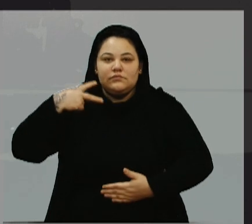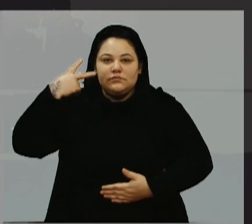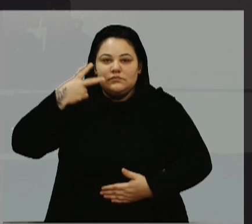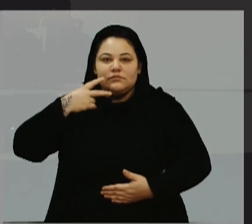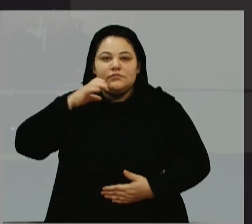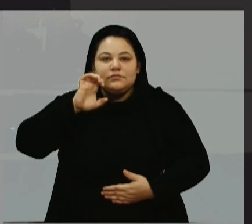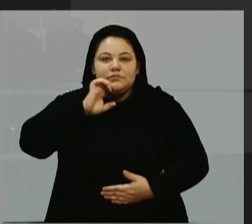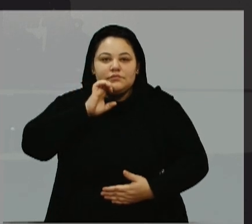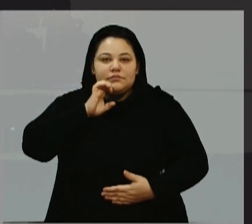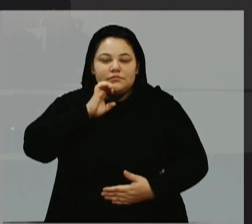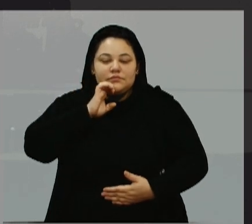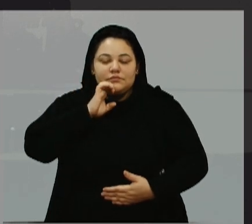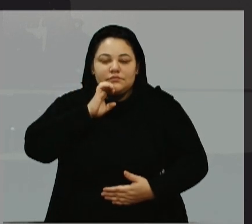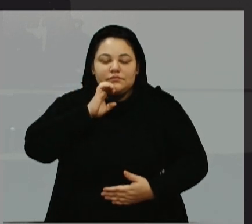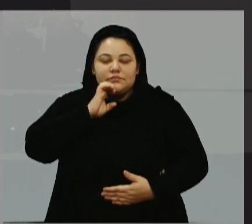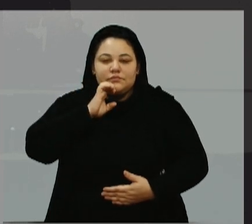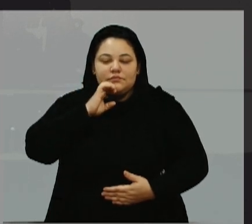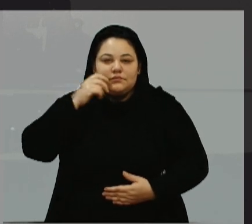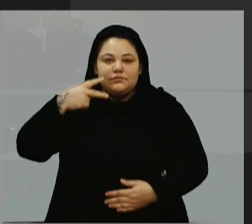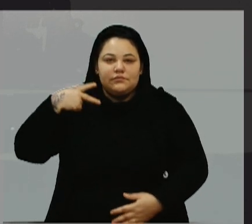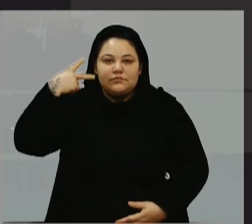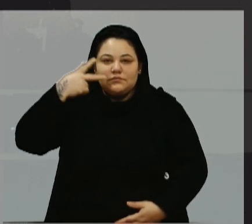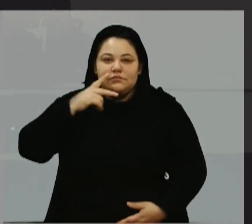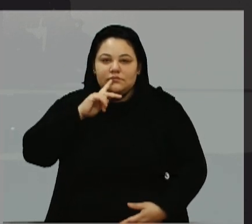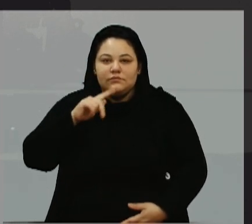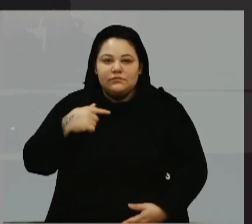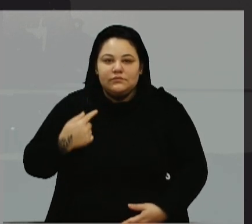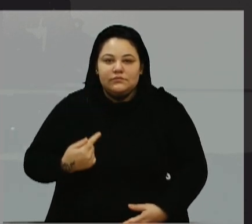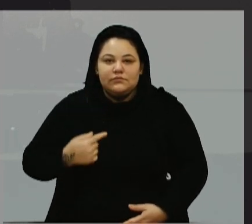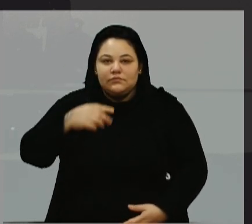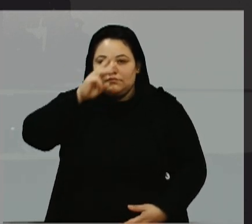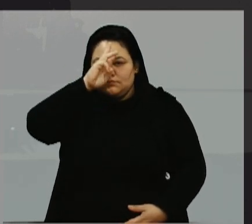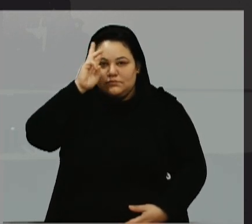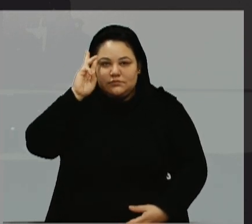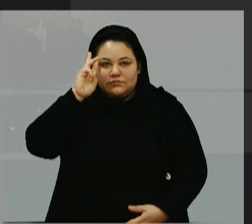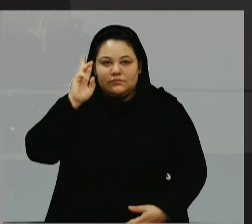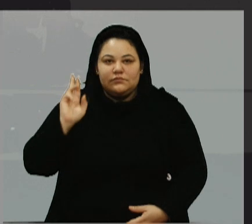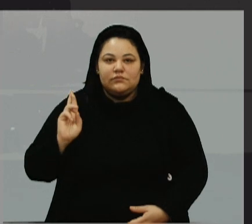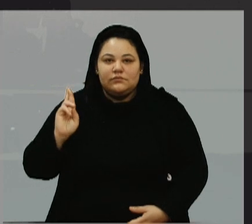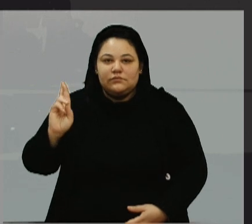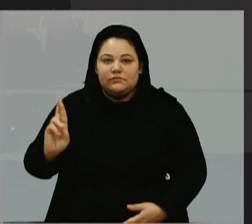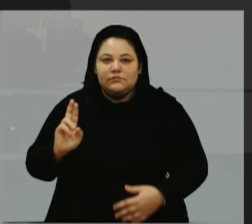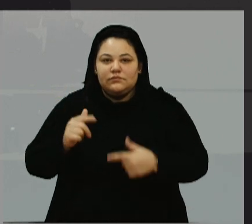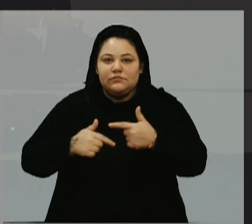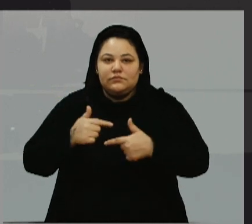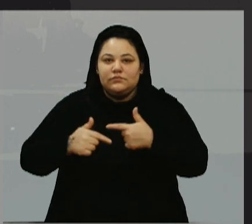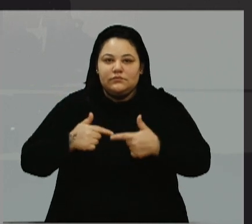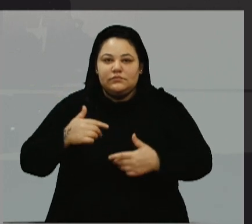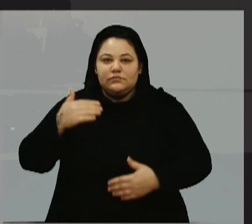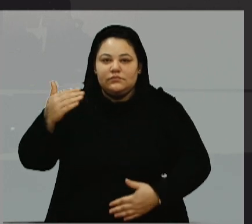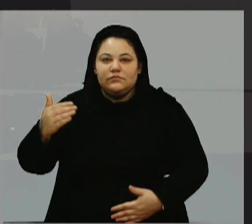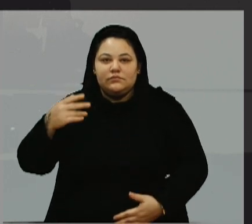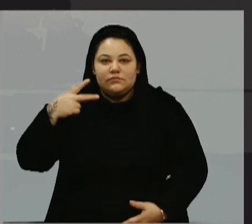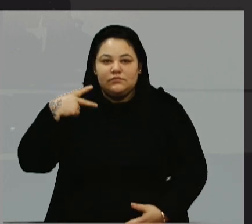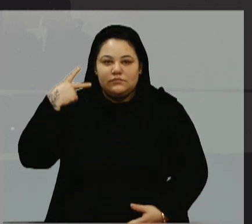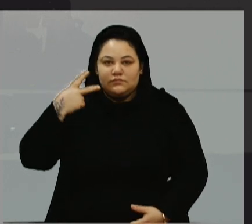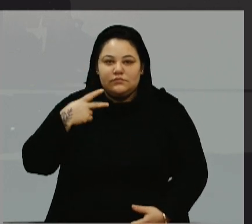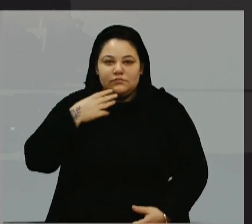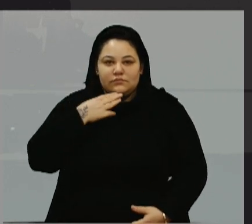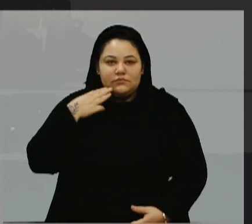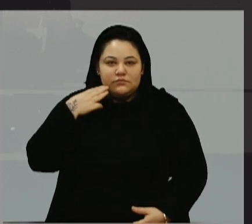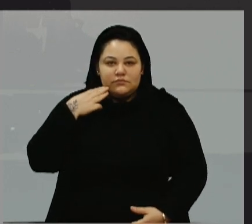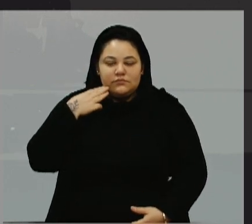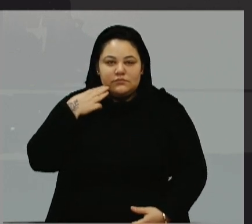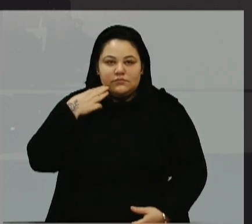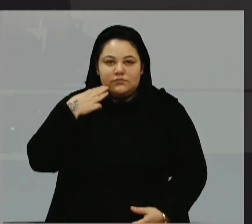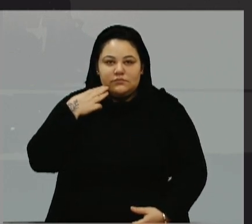Estela Balardim, da vereadora Gladys Frisso, do vereador Juliano Valim. Em representação, vereadora Marisol Santos e